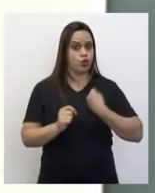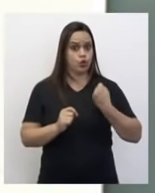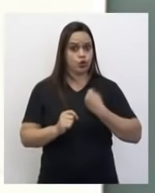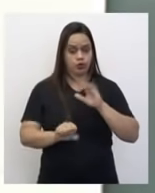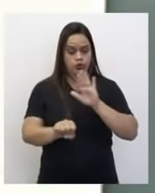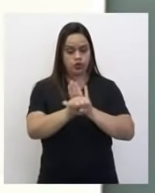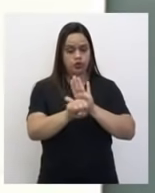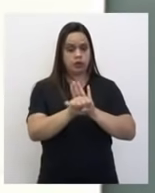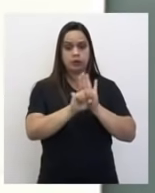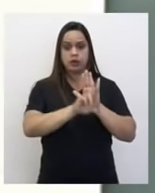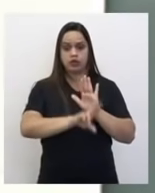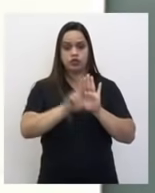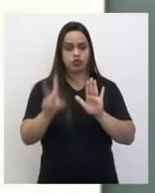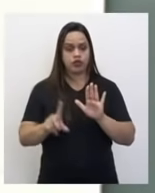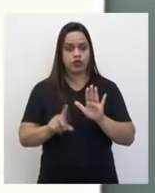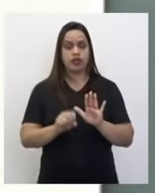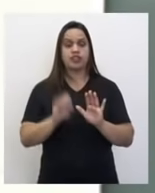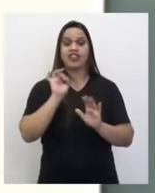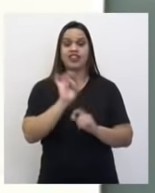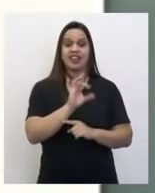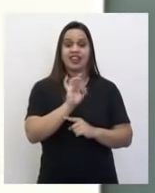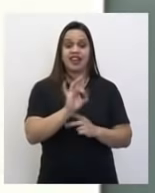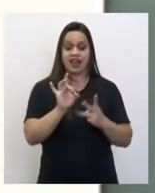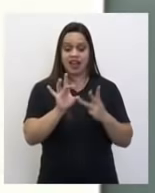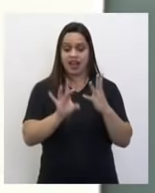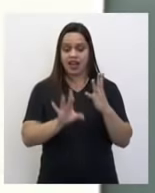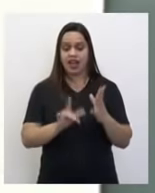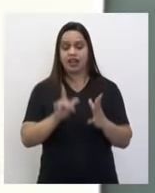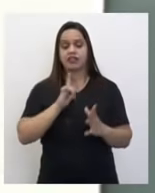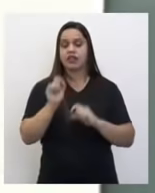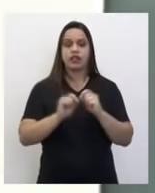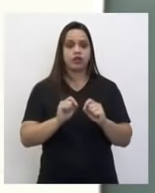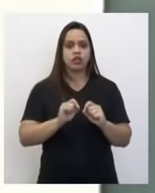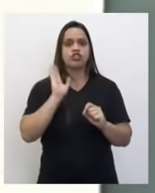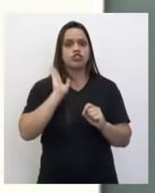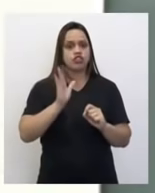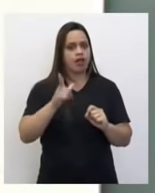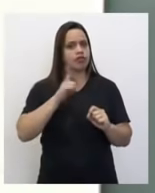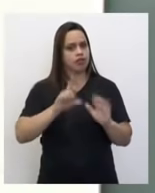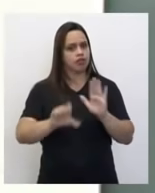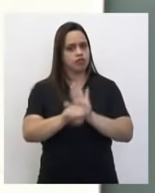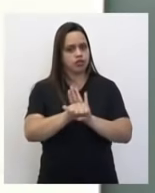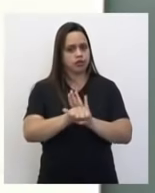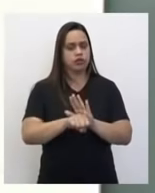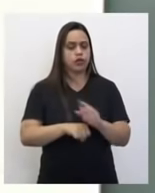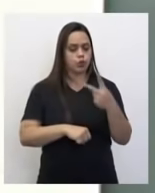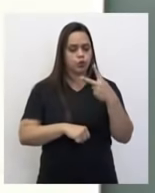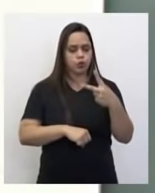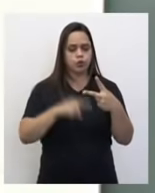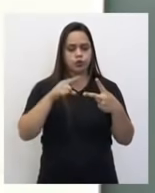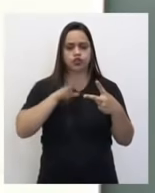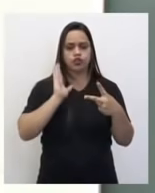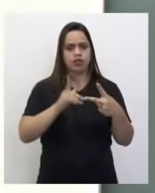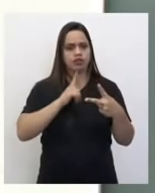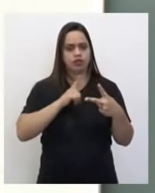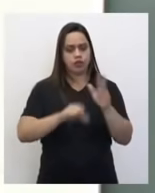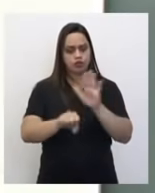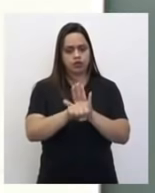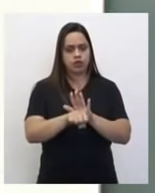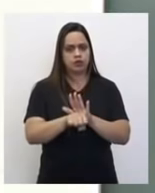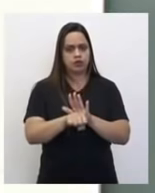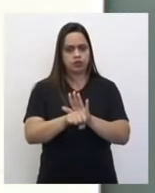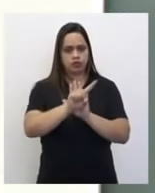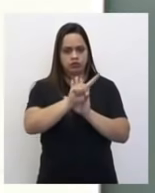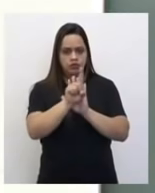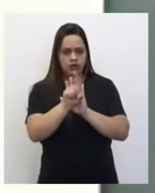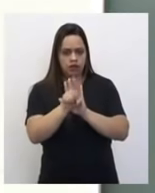diferentes e que cada um deles já vai ter um símbolo. Então, o dois ele já tem o símbolo dois, o três